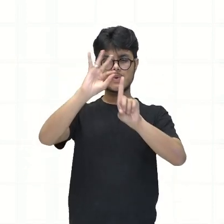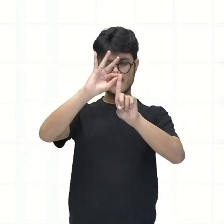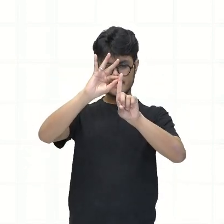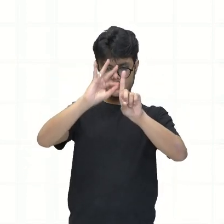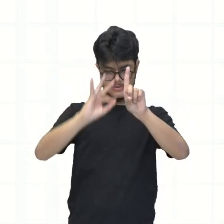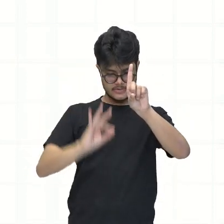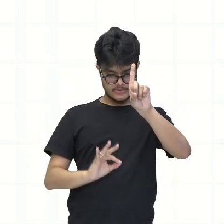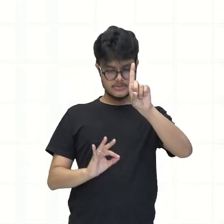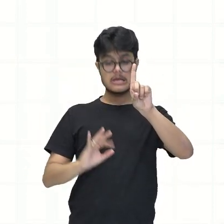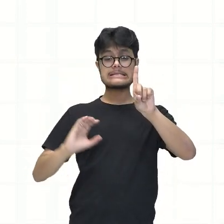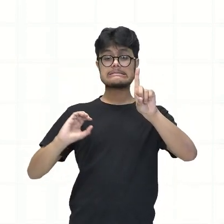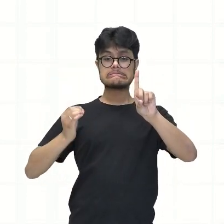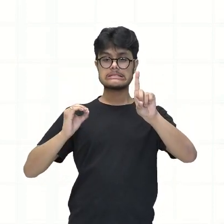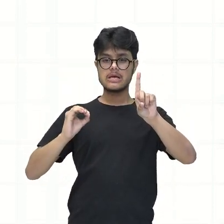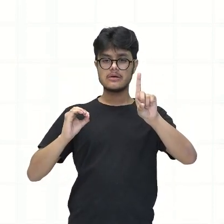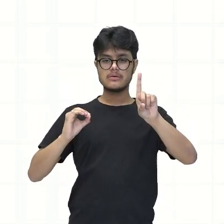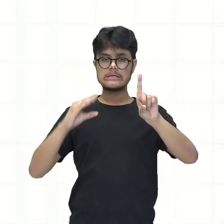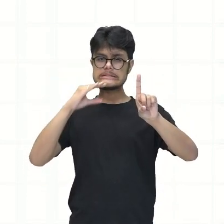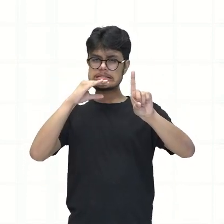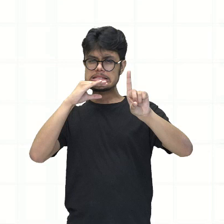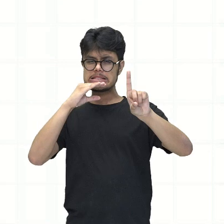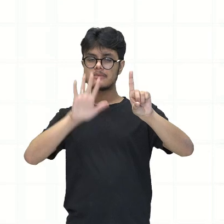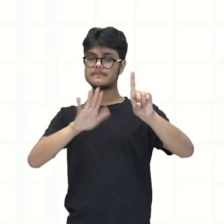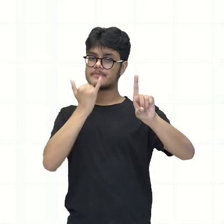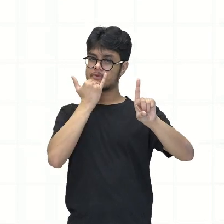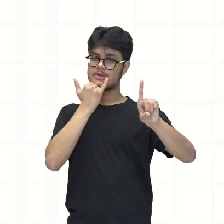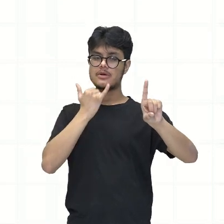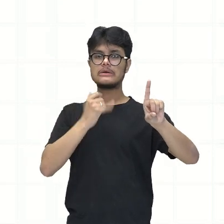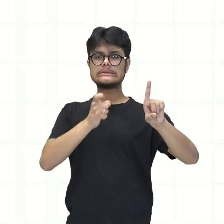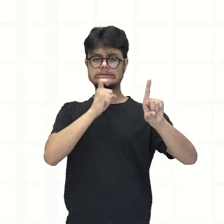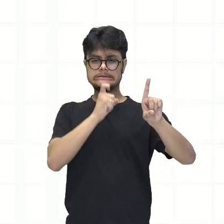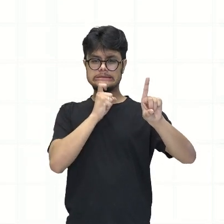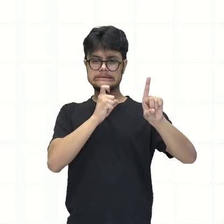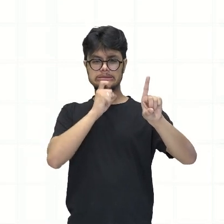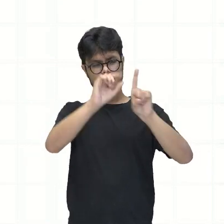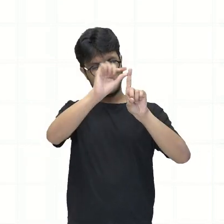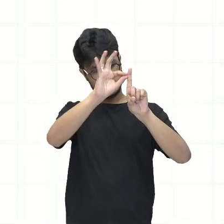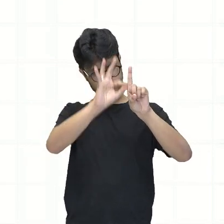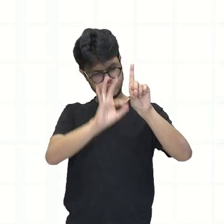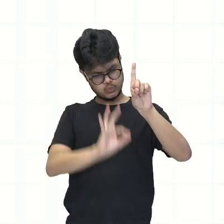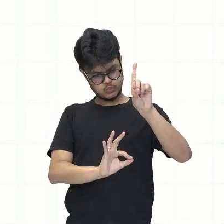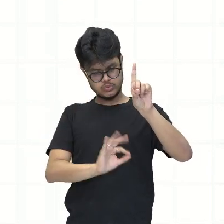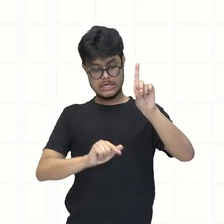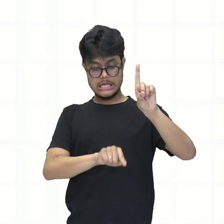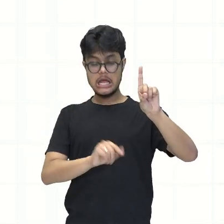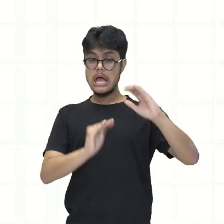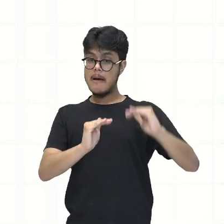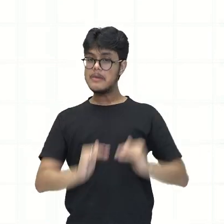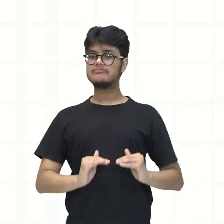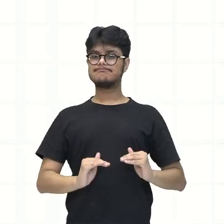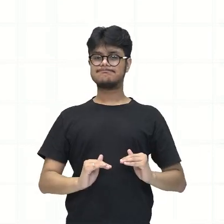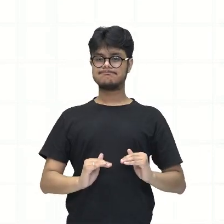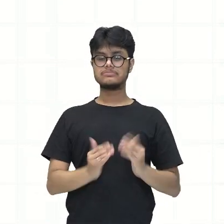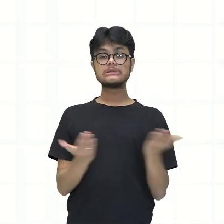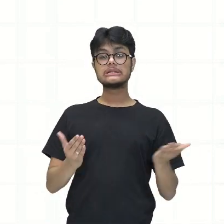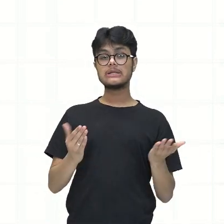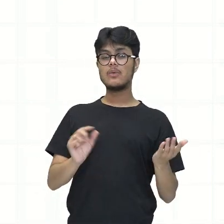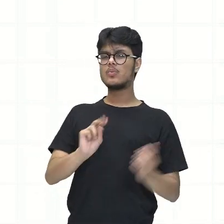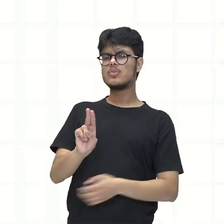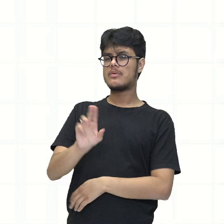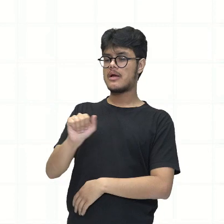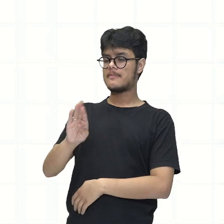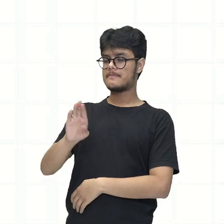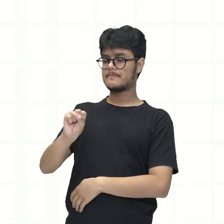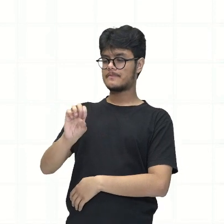absoluta de temperatura que um sistema consegue atingir. essa escala absoluta aí,